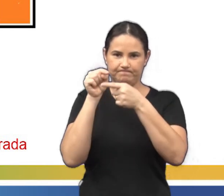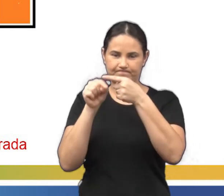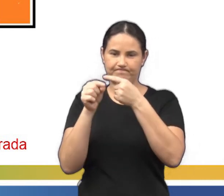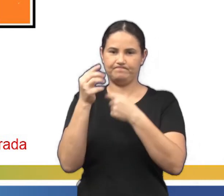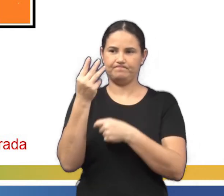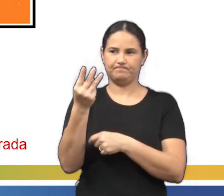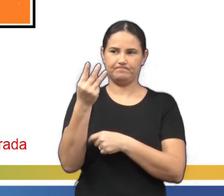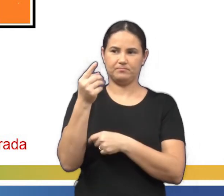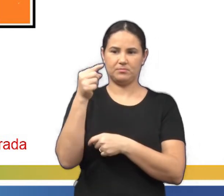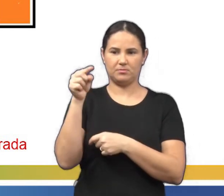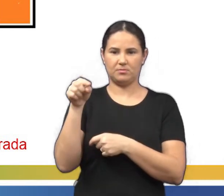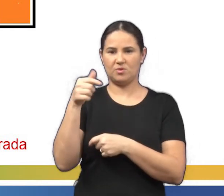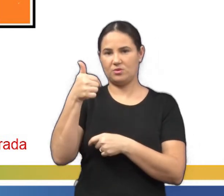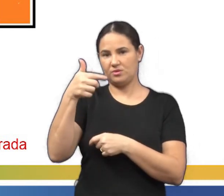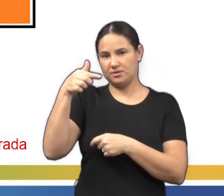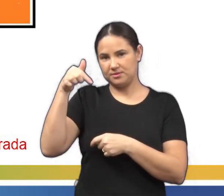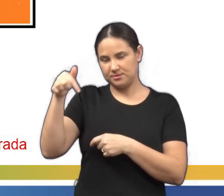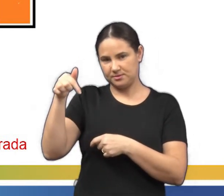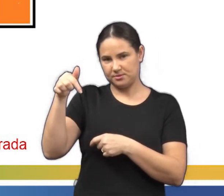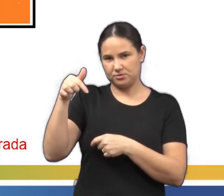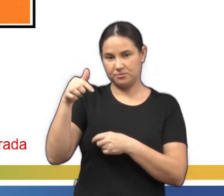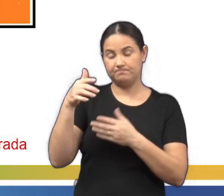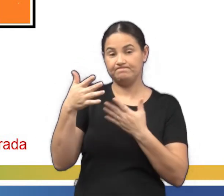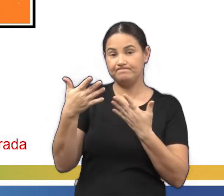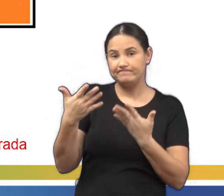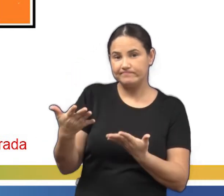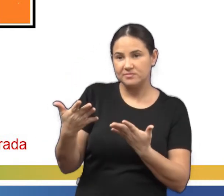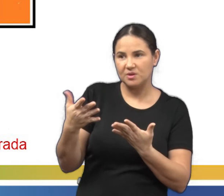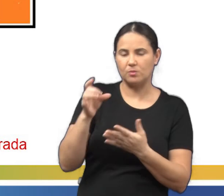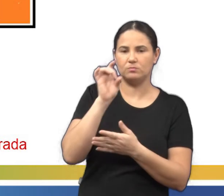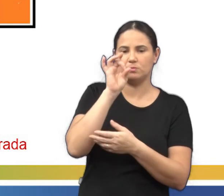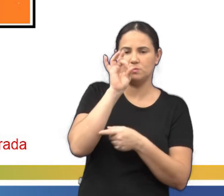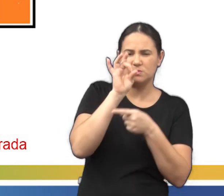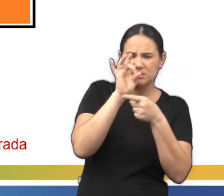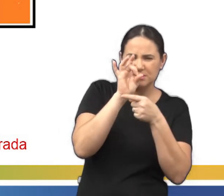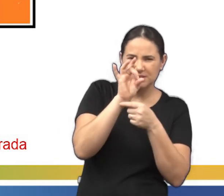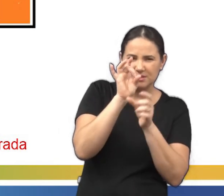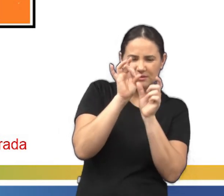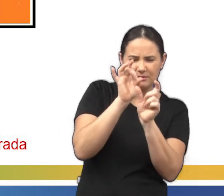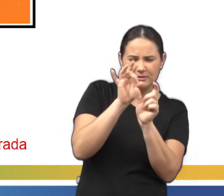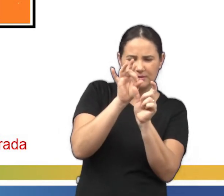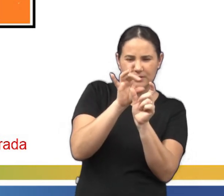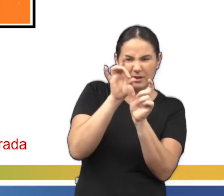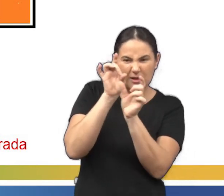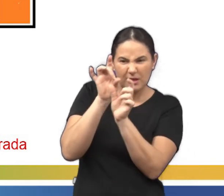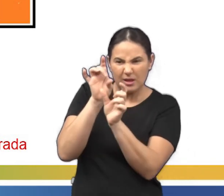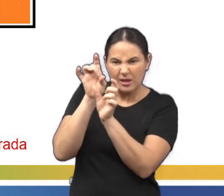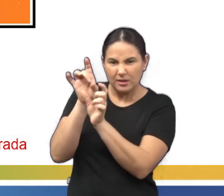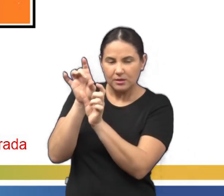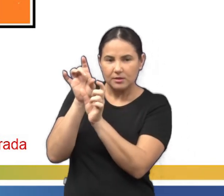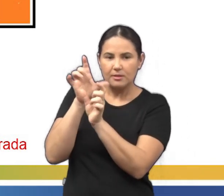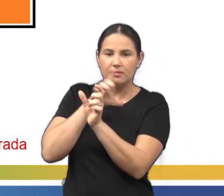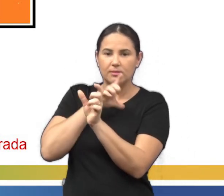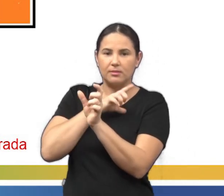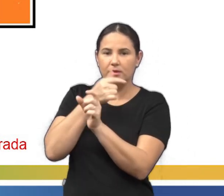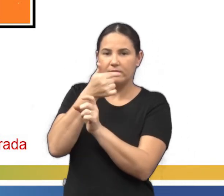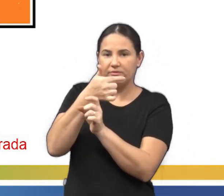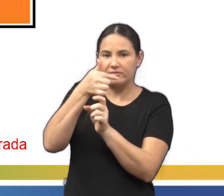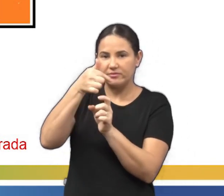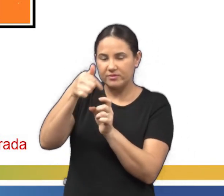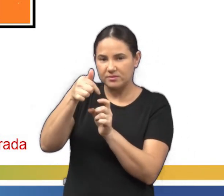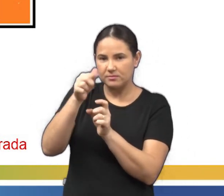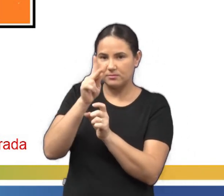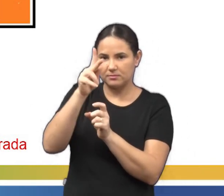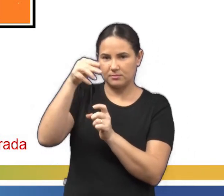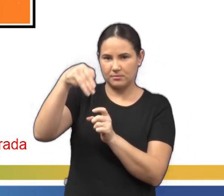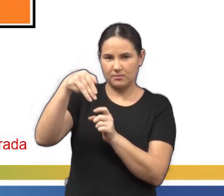81 dividido para 3 dá 27. Ou seja, cada quadrinho tem 27